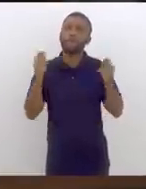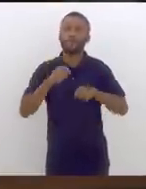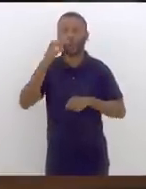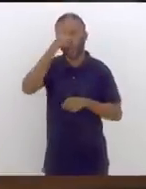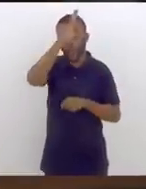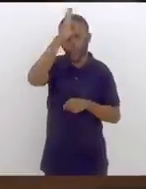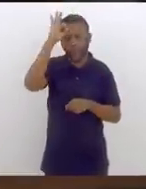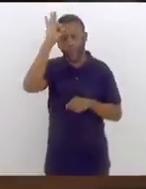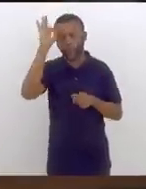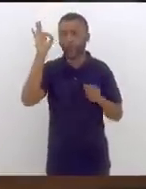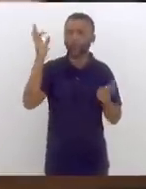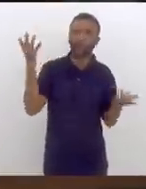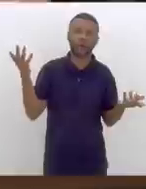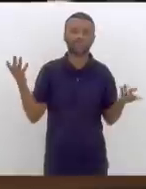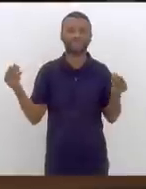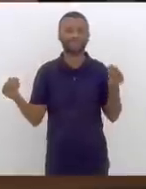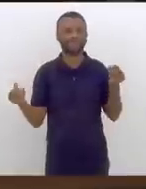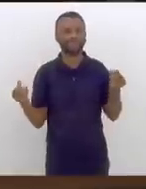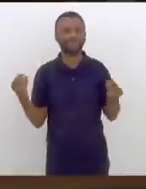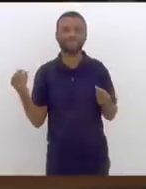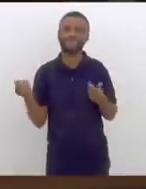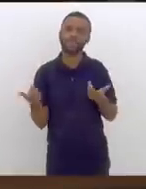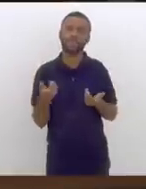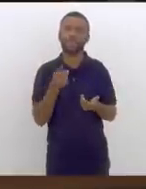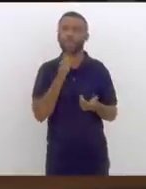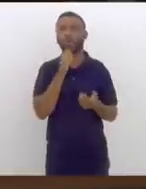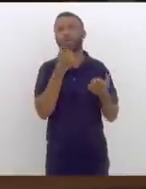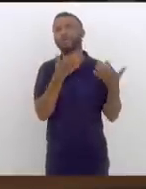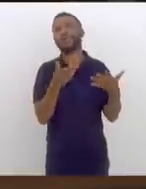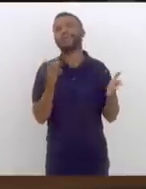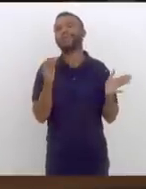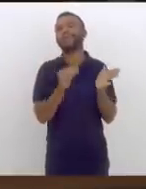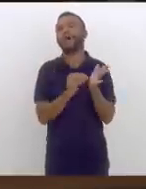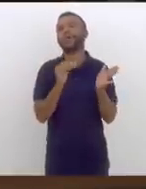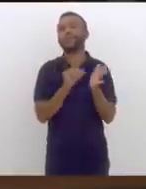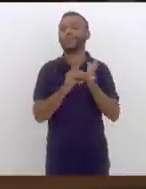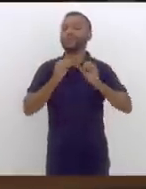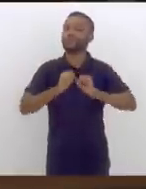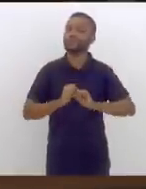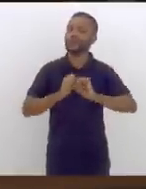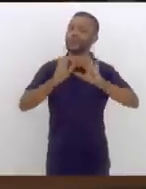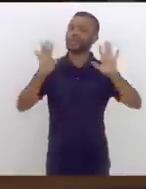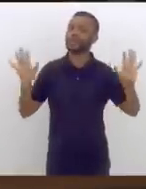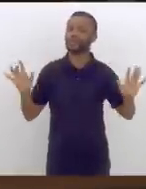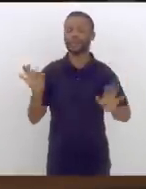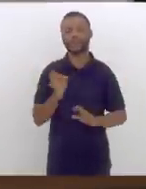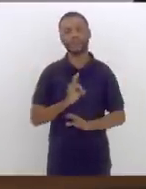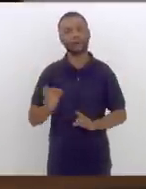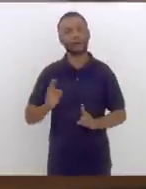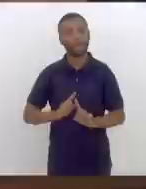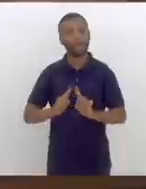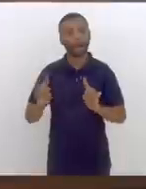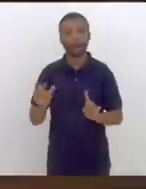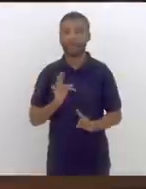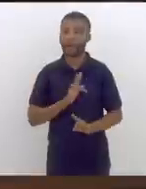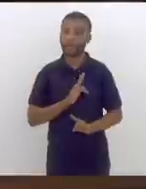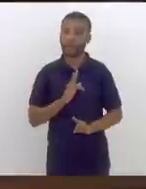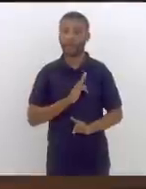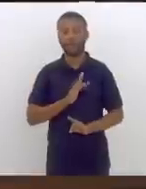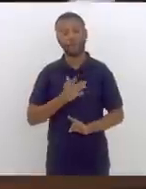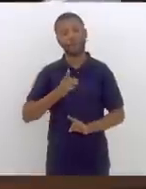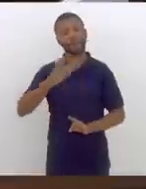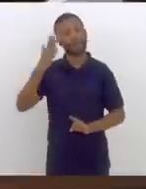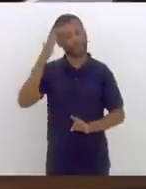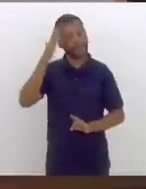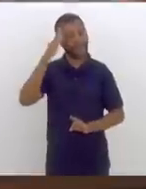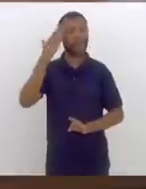é assim não vou dizer que tá faltando com com clareza mas a pmd tem esse conhecimento